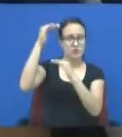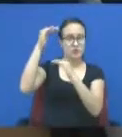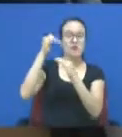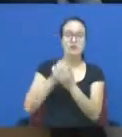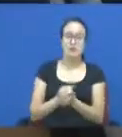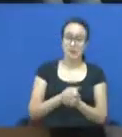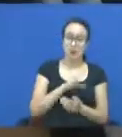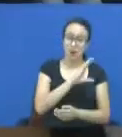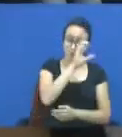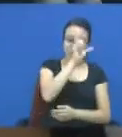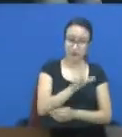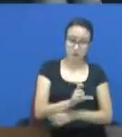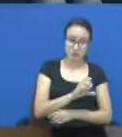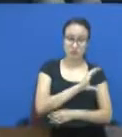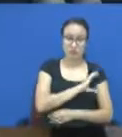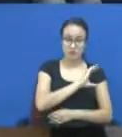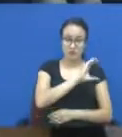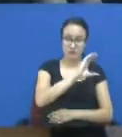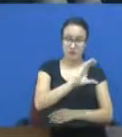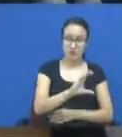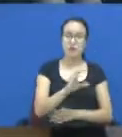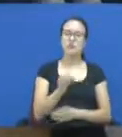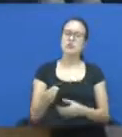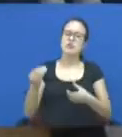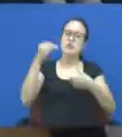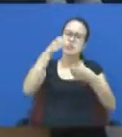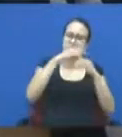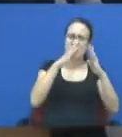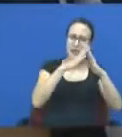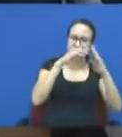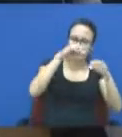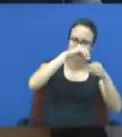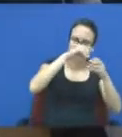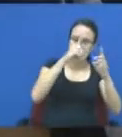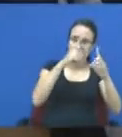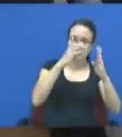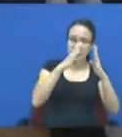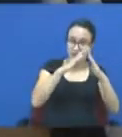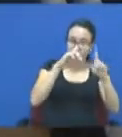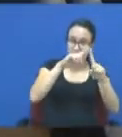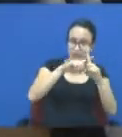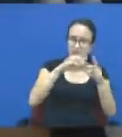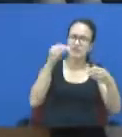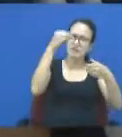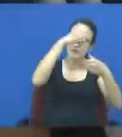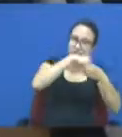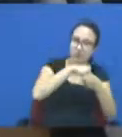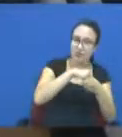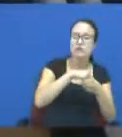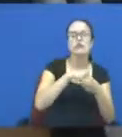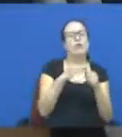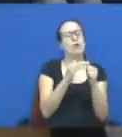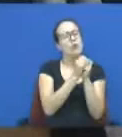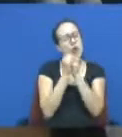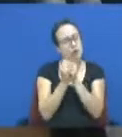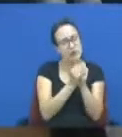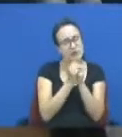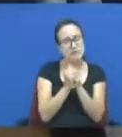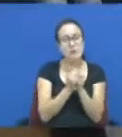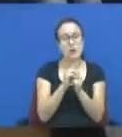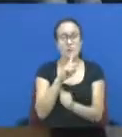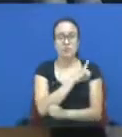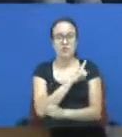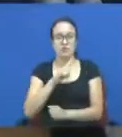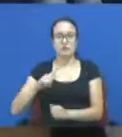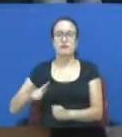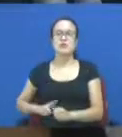cristão, enquanto membro da igreja, se engaja em orações públicas pelo governo e lembra aos legisladores que eles se